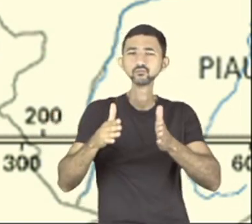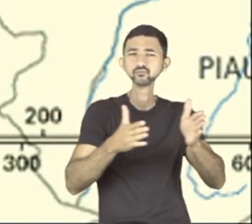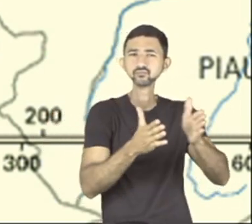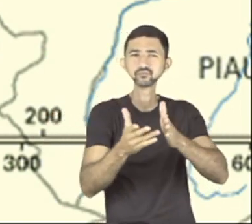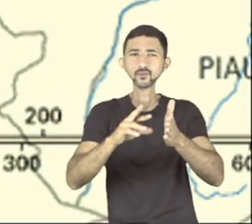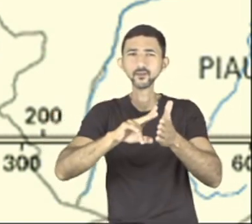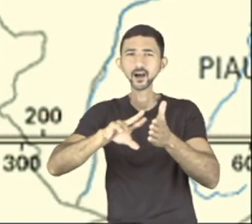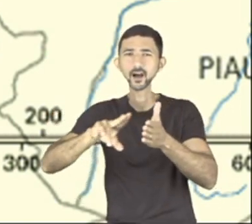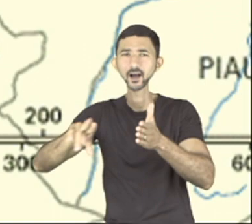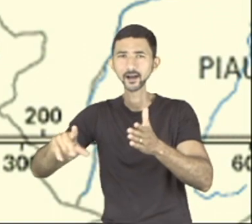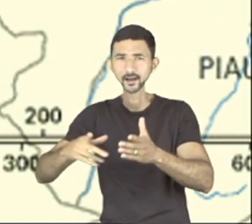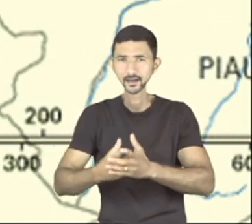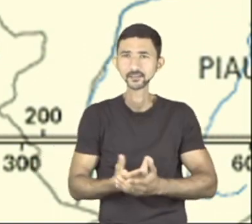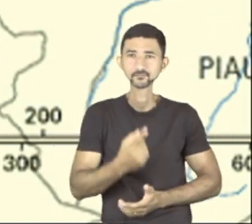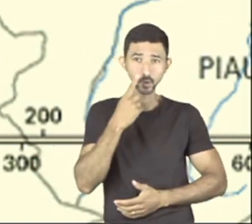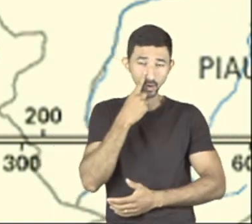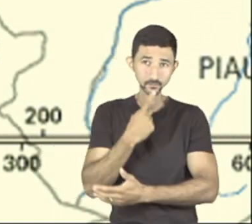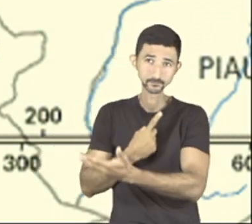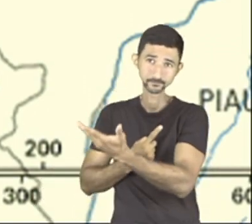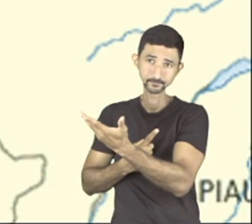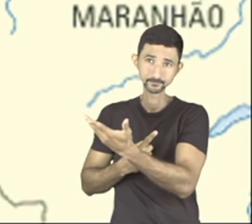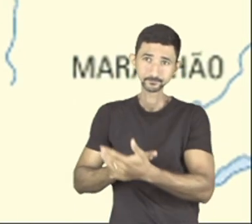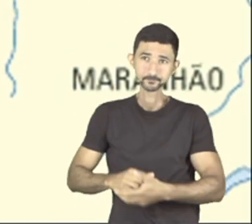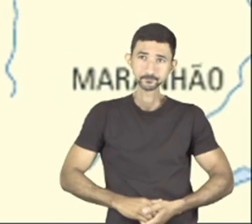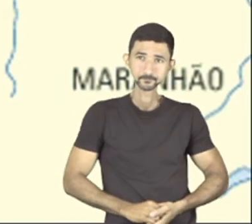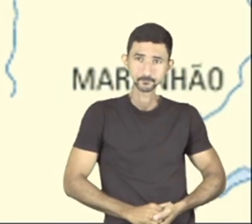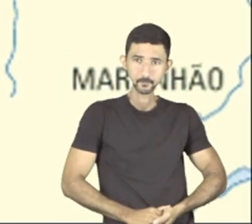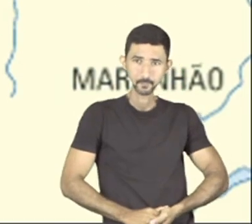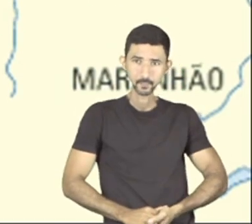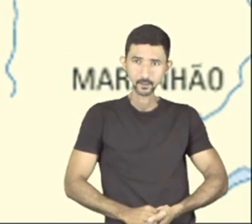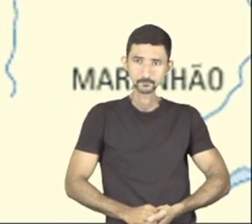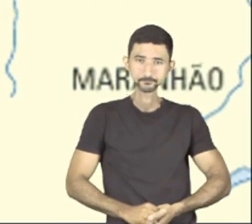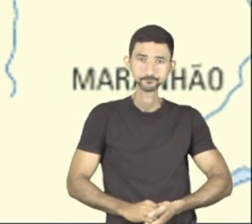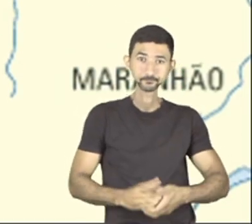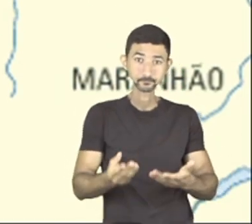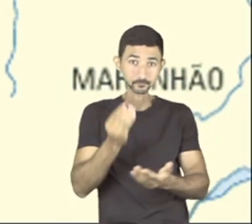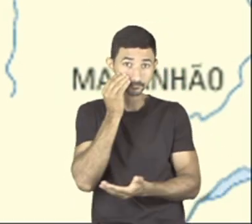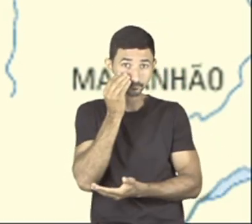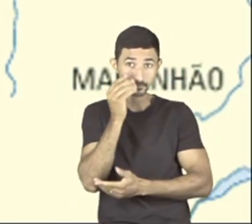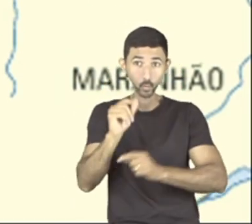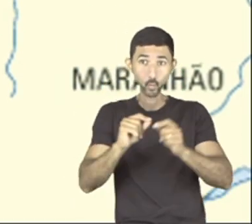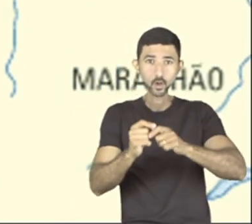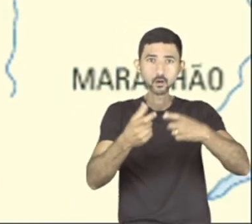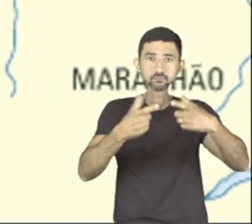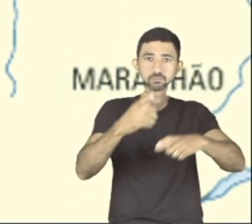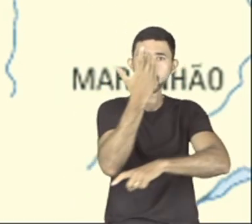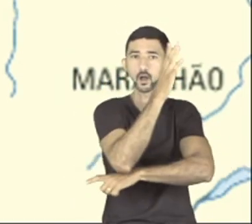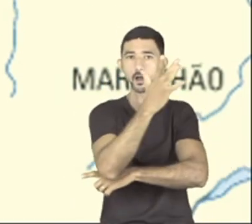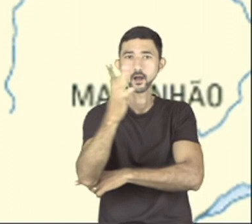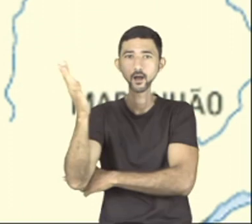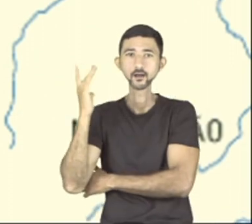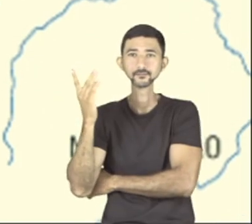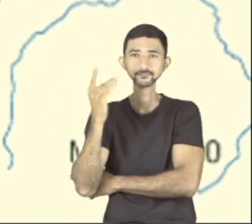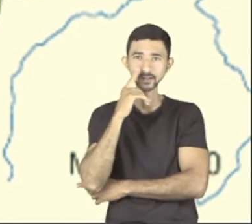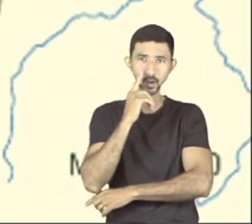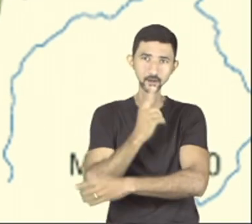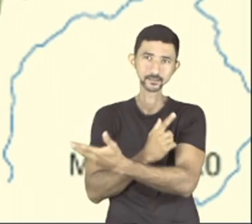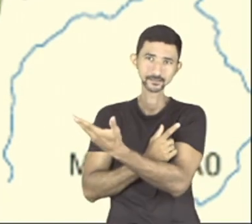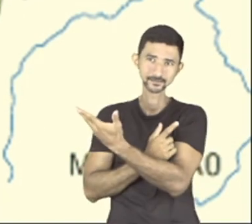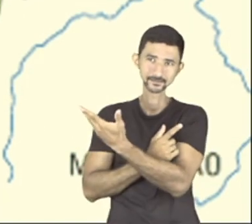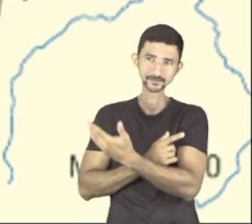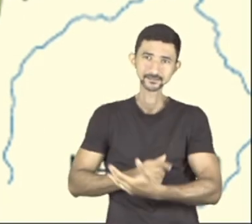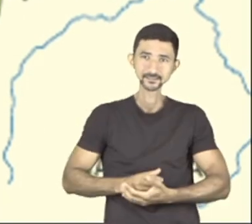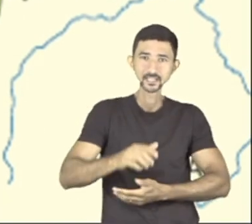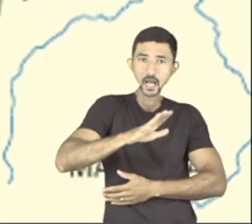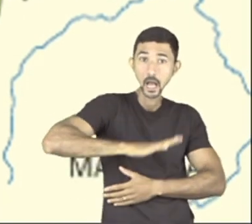Rio Araguaia, ok? Agora a gente vai observar um pouquinho sobre as reservas aqui, ó. Nós temos